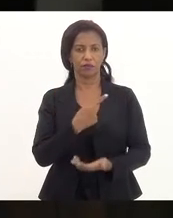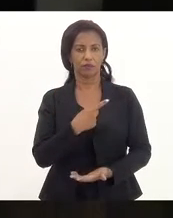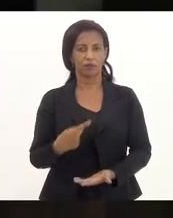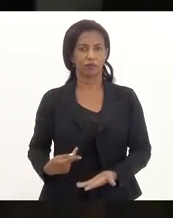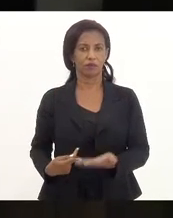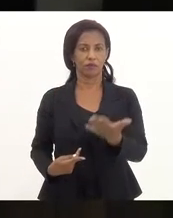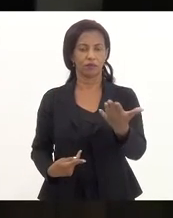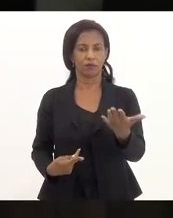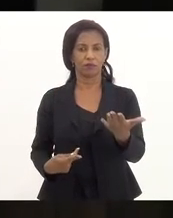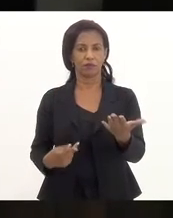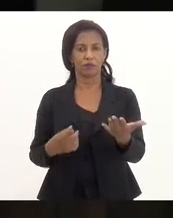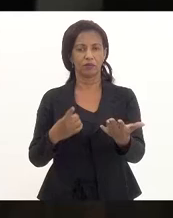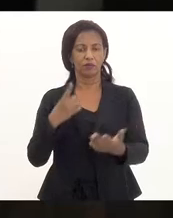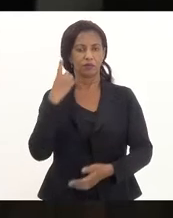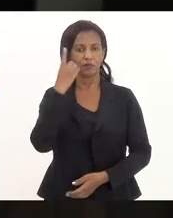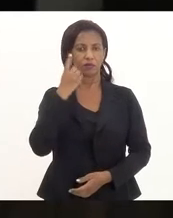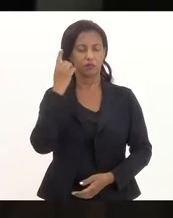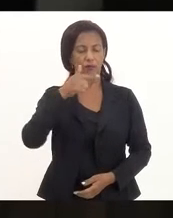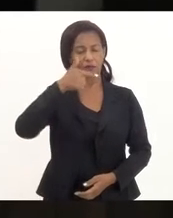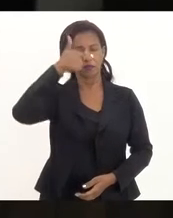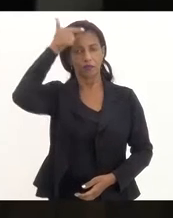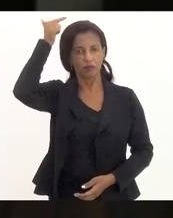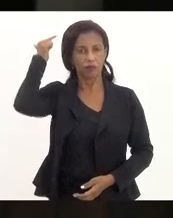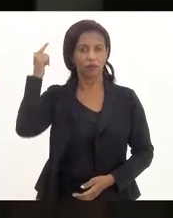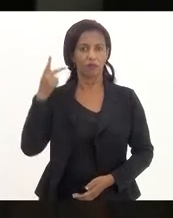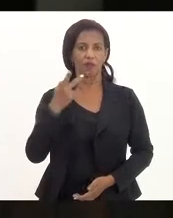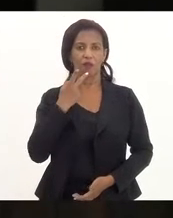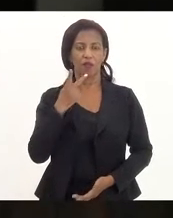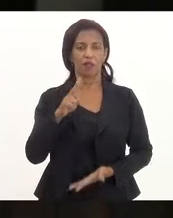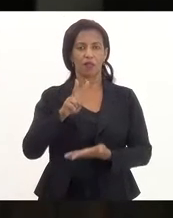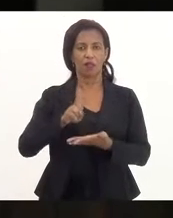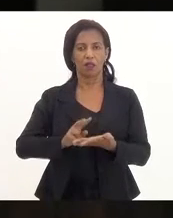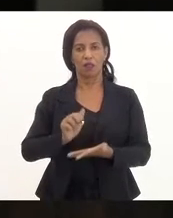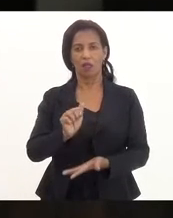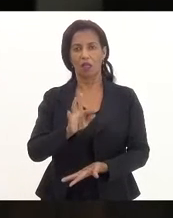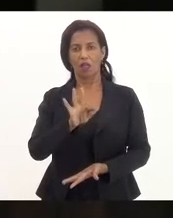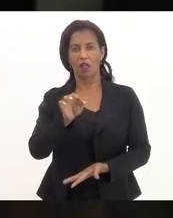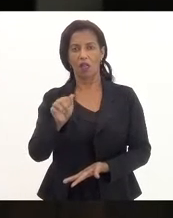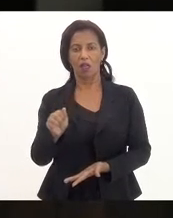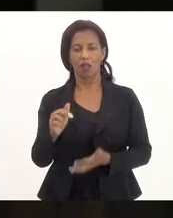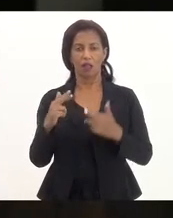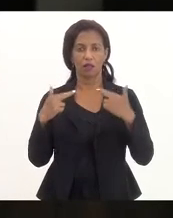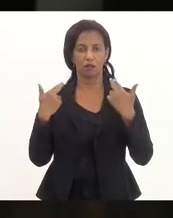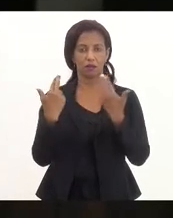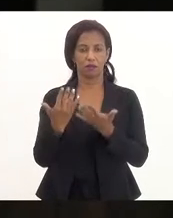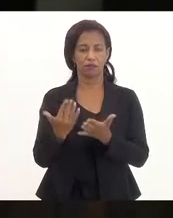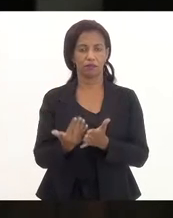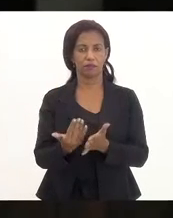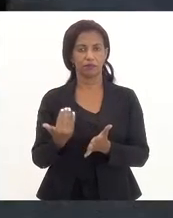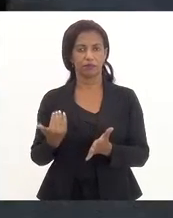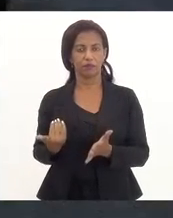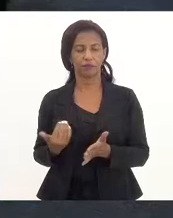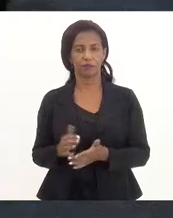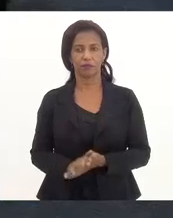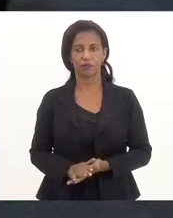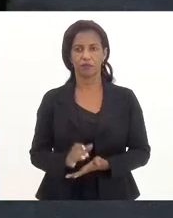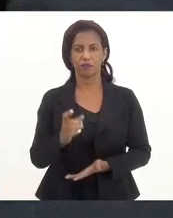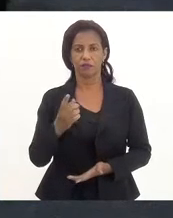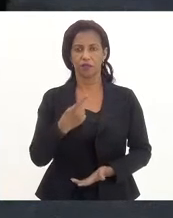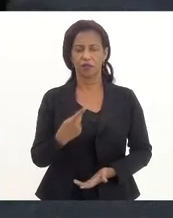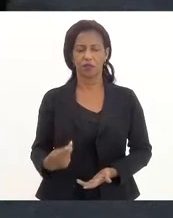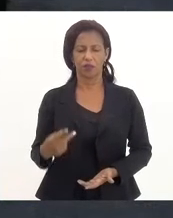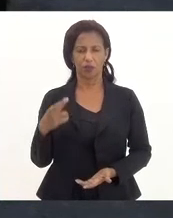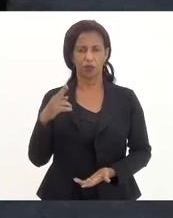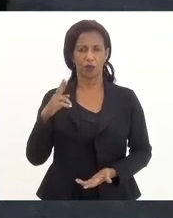presidência convida o senhor deputado Luiz Paulo para fazer a leitura da ata da sessão anterior. Senhor